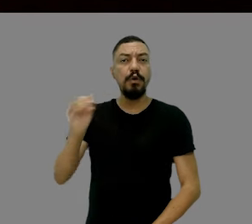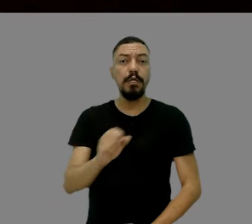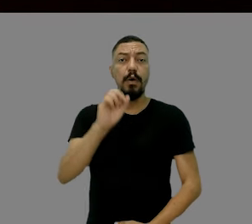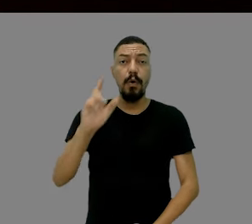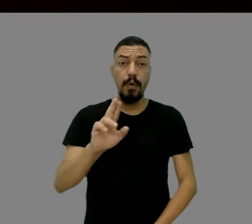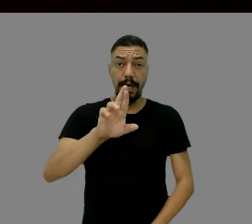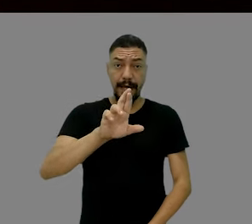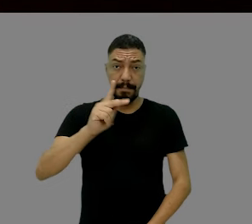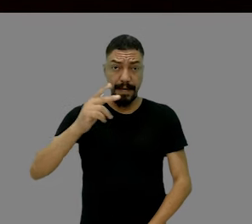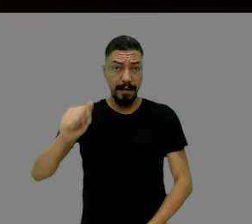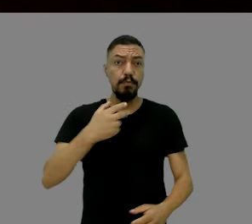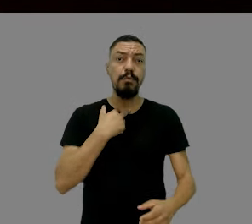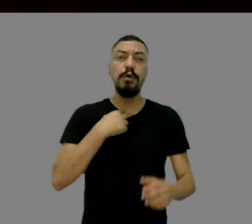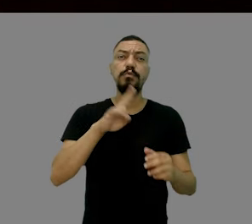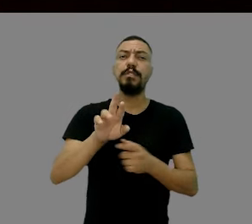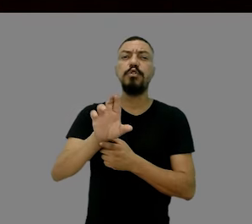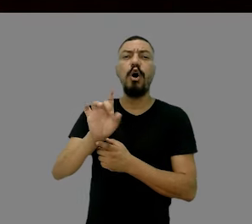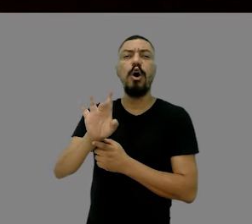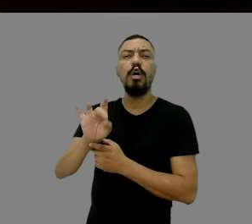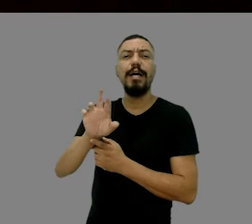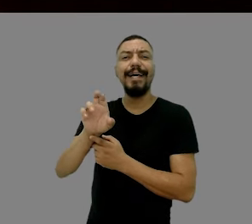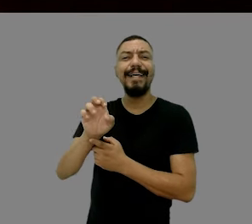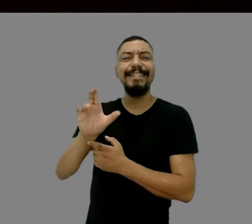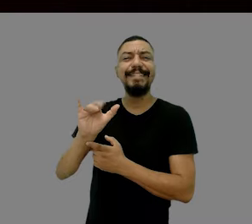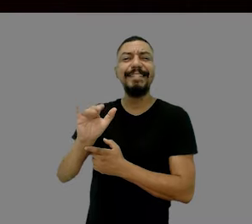a prestação de contas ou para fazer pagamento